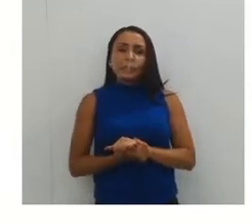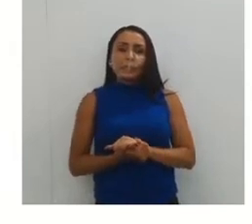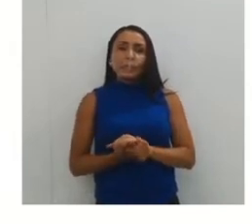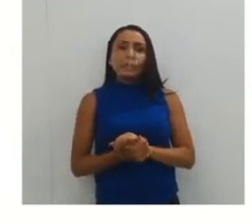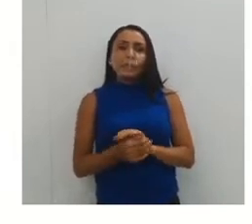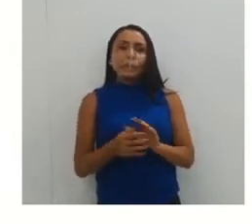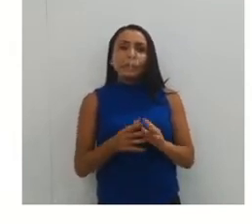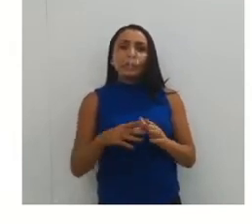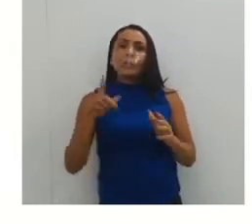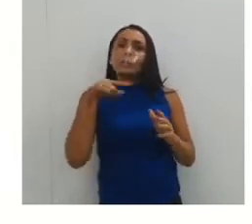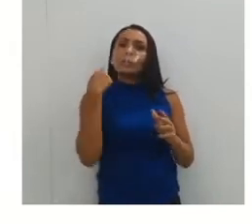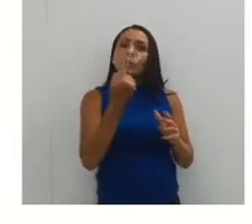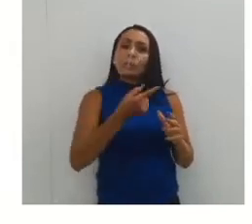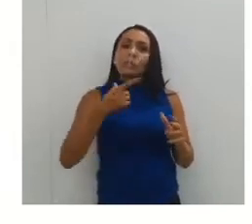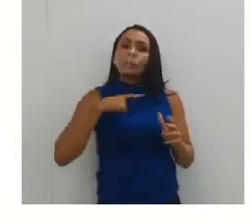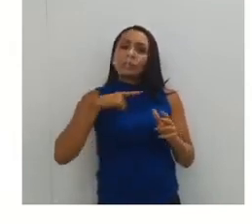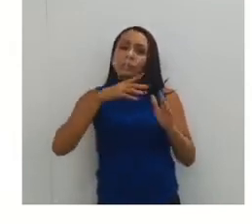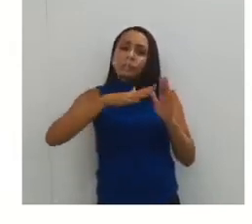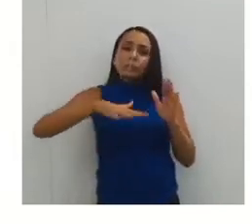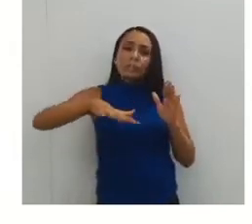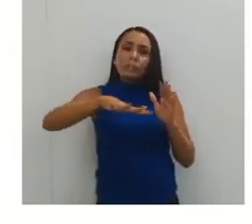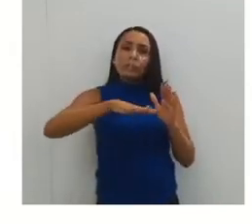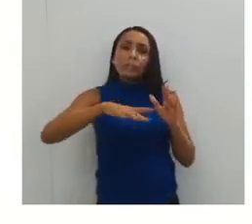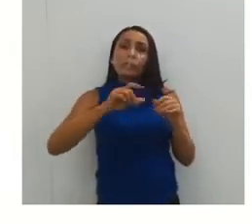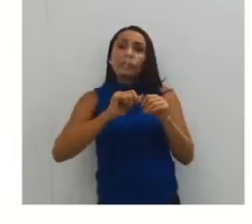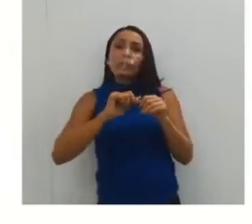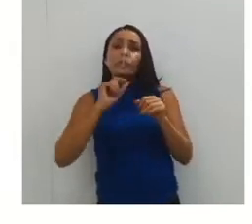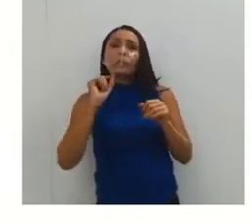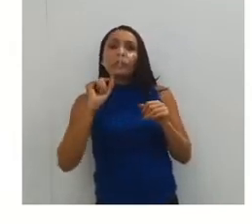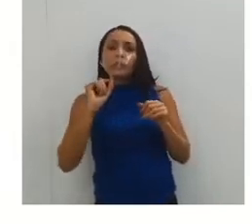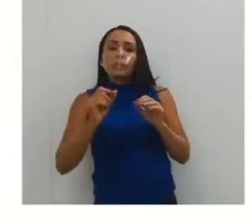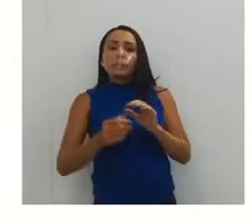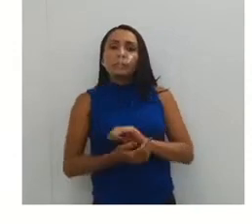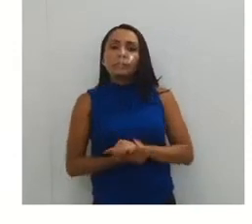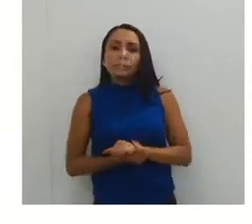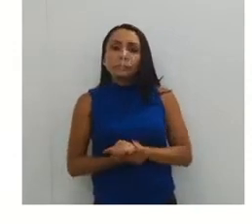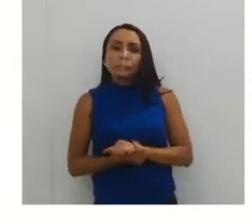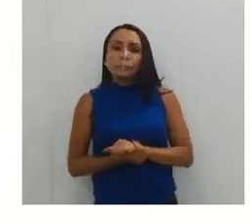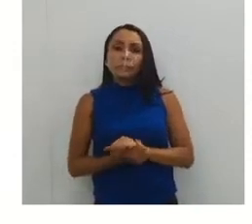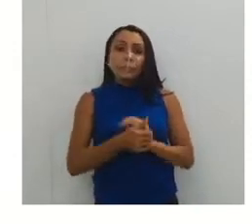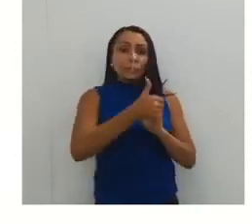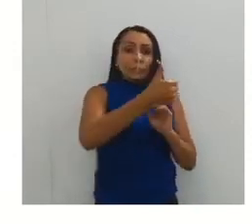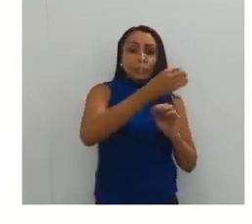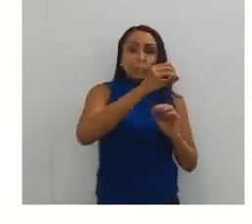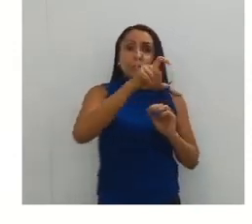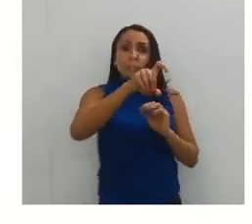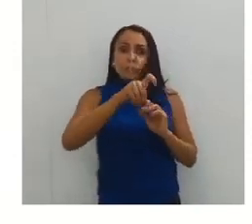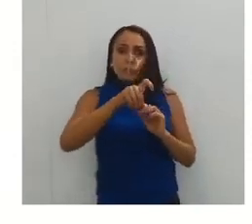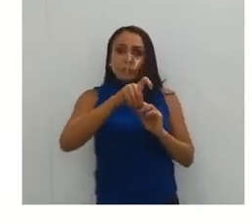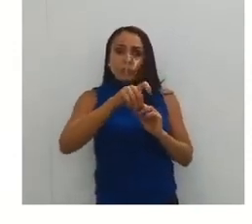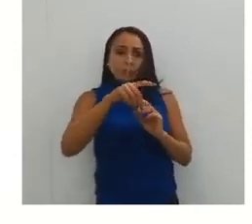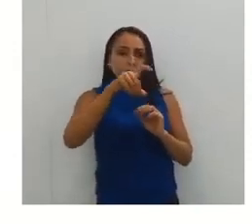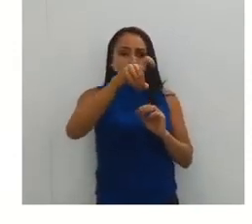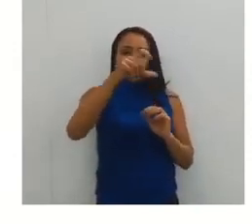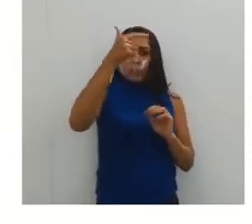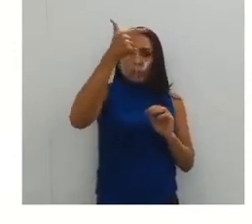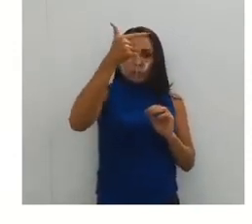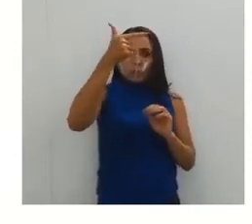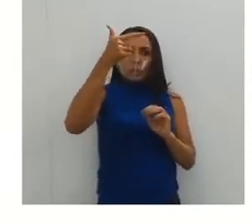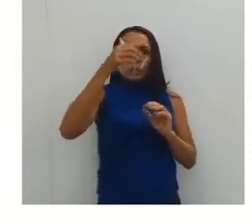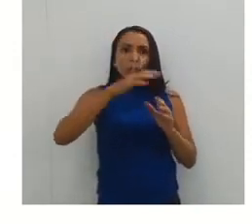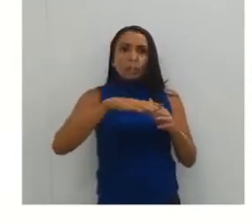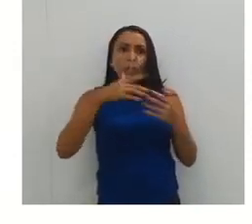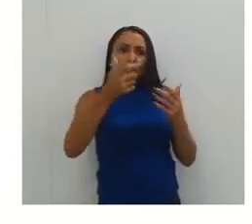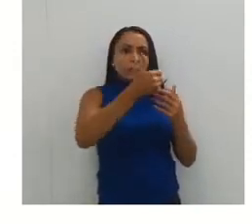temos essa região e a gente vai fazer o seguinte. Aqui é 10x, e aqui é x ao quadrado,